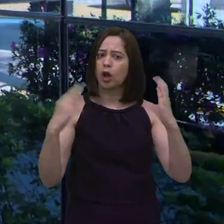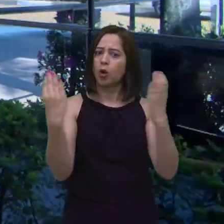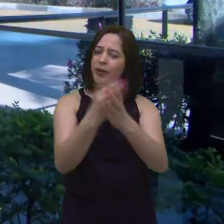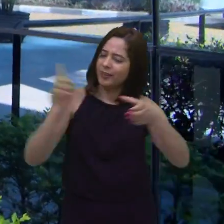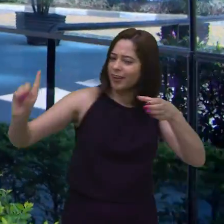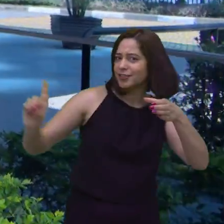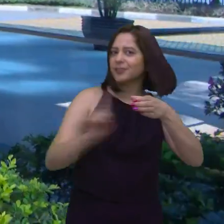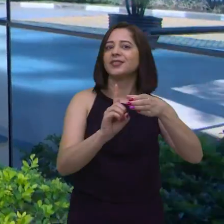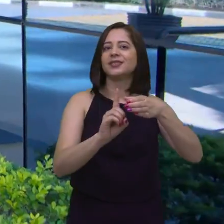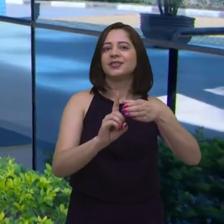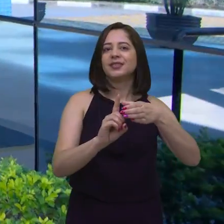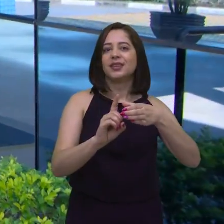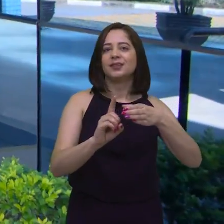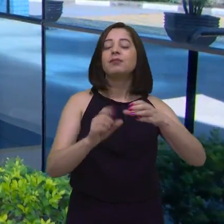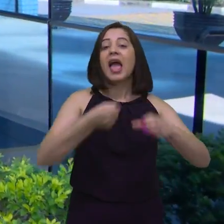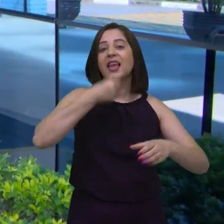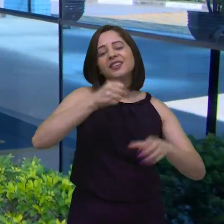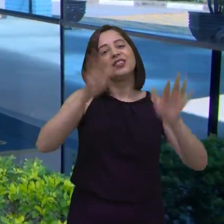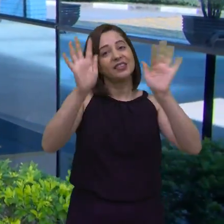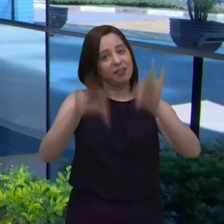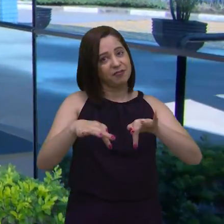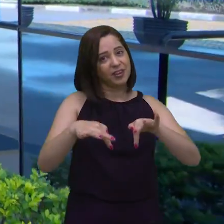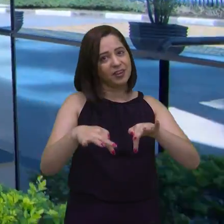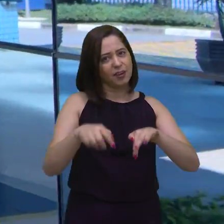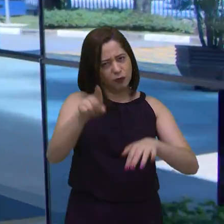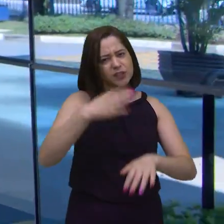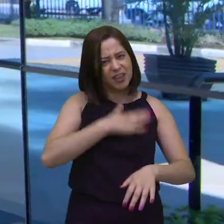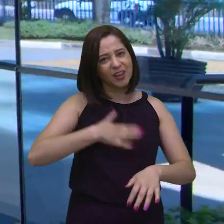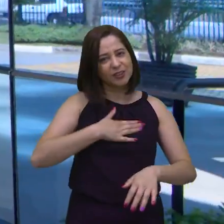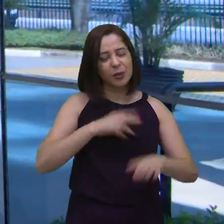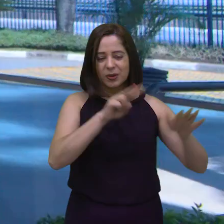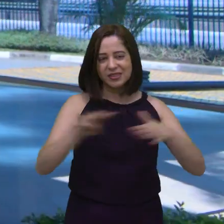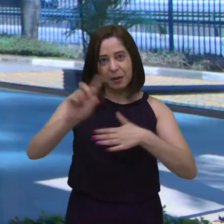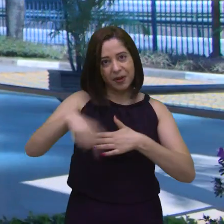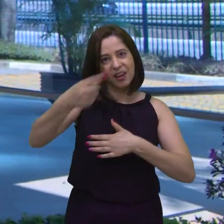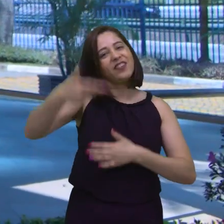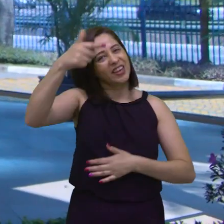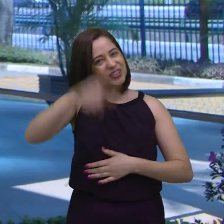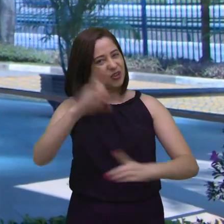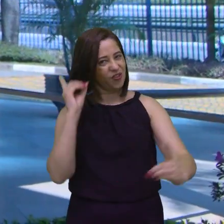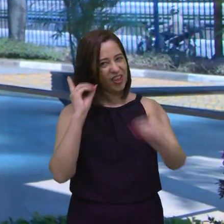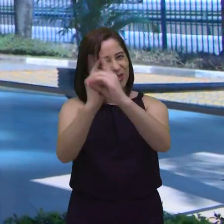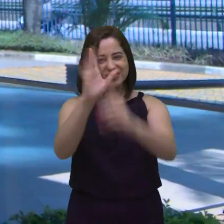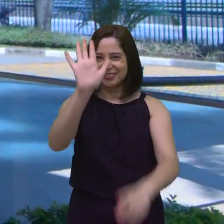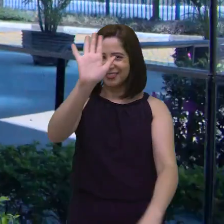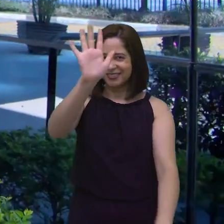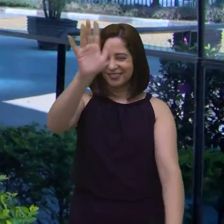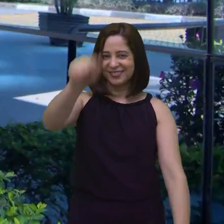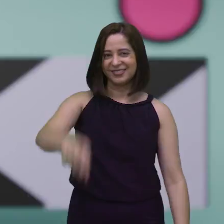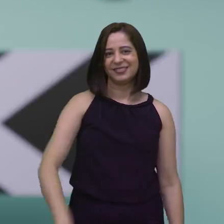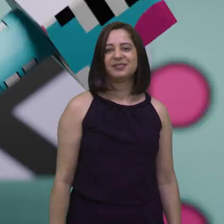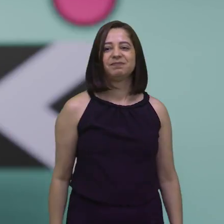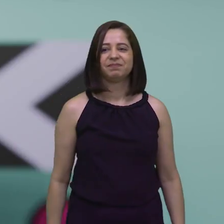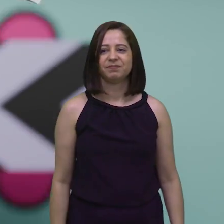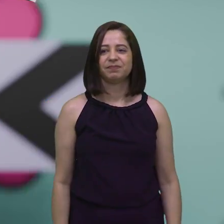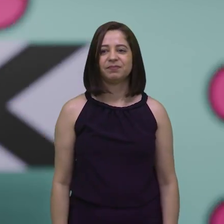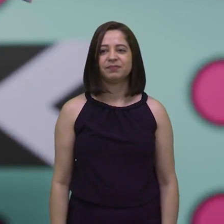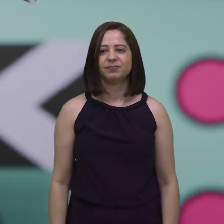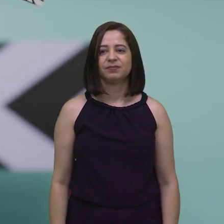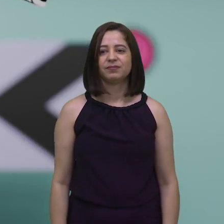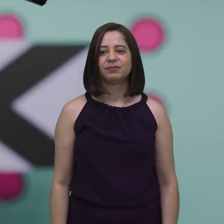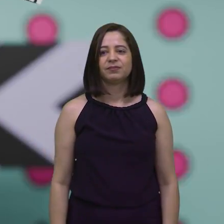da mesma comunidade. Eu vou ficando por aqui, espero que vocês tenham gostado. Semana que vem tem mais Câmara Repórter. Tchau!